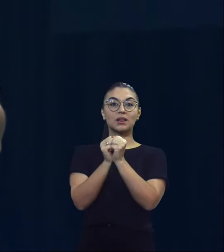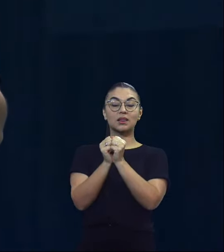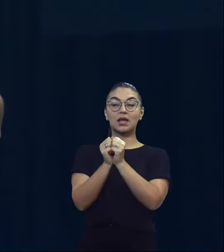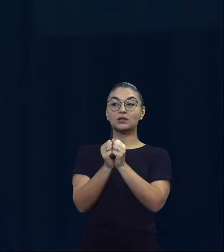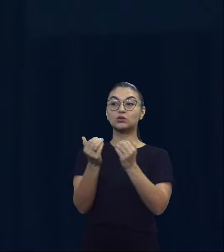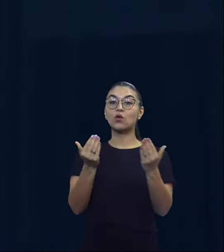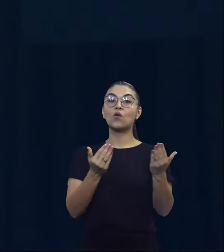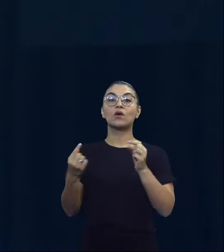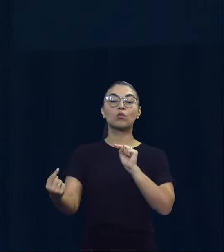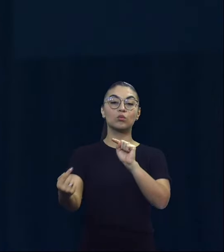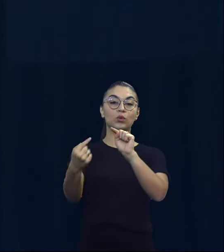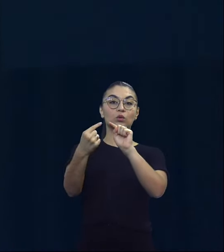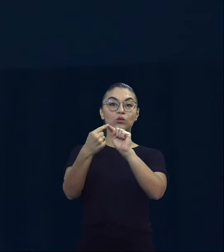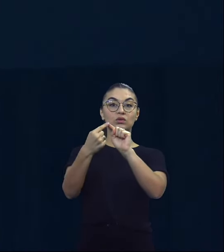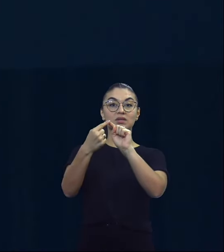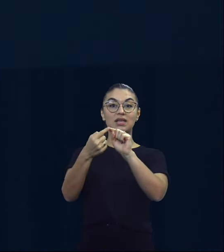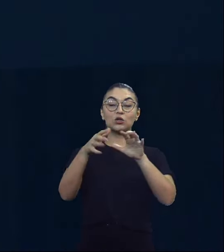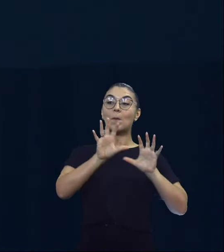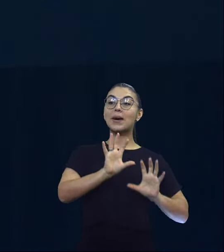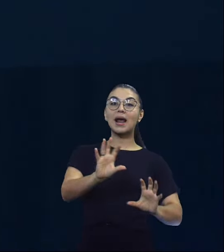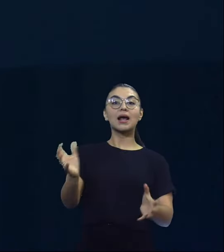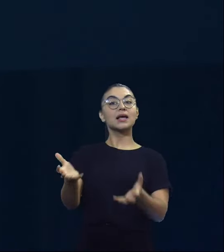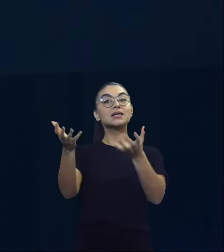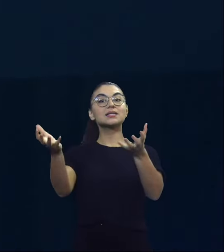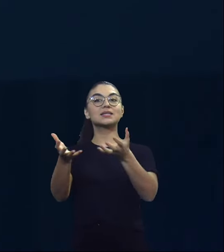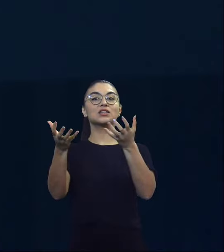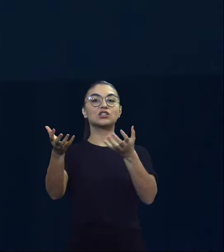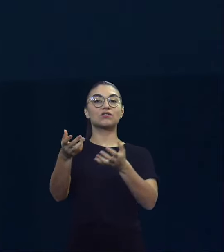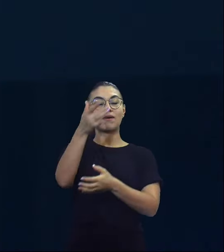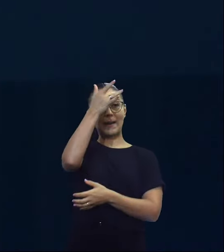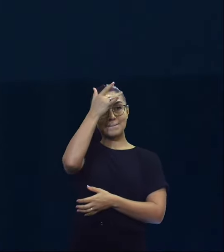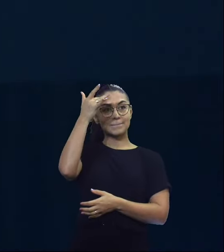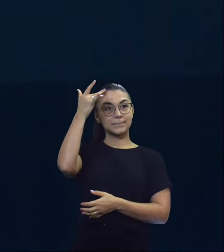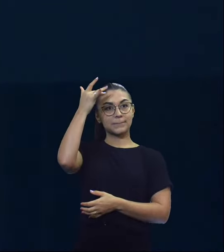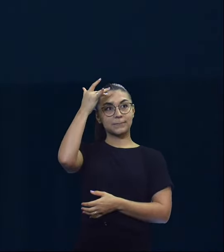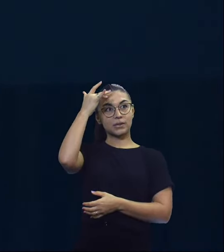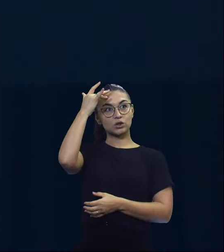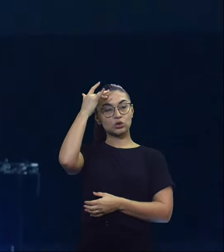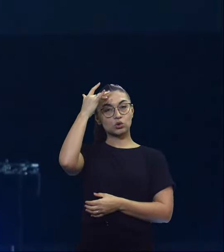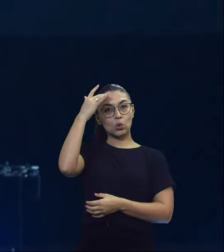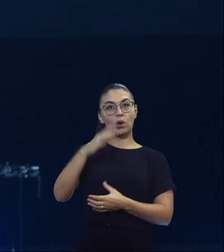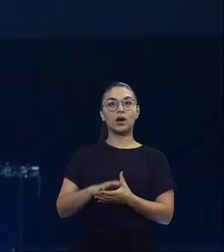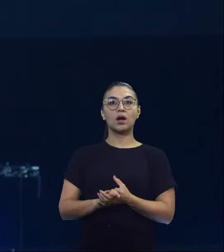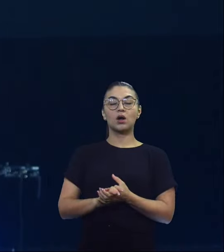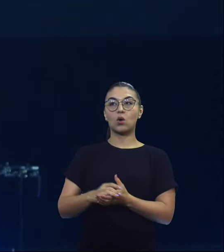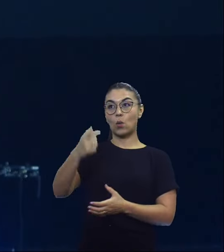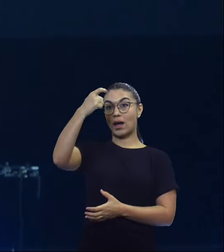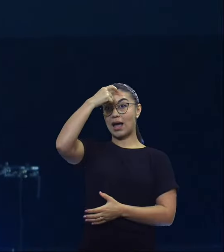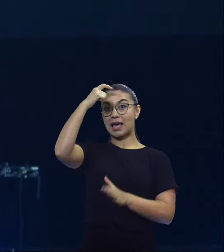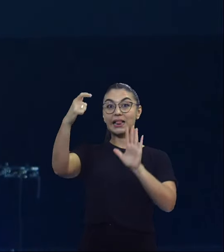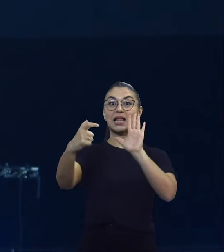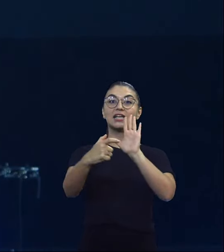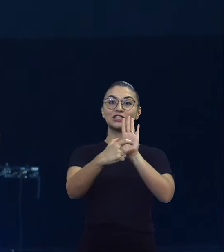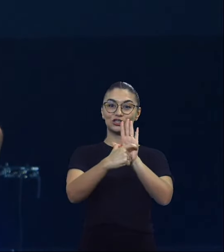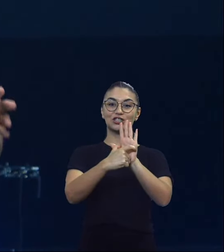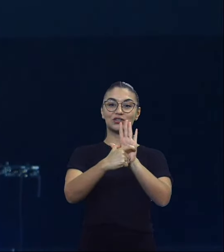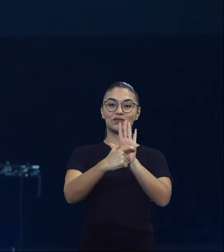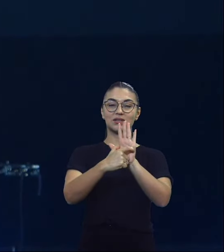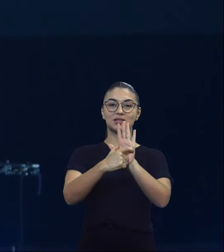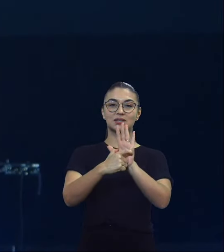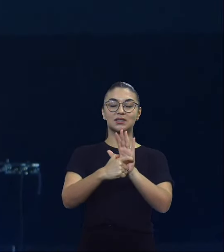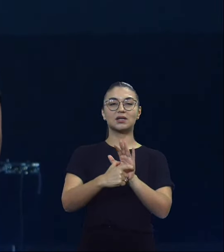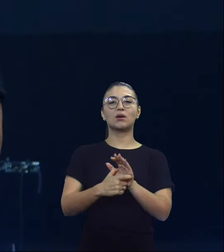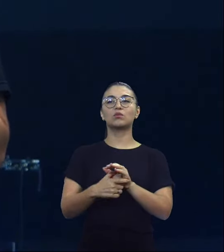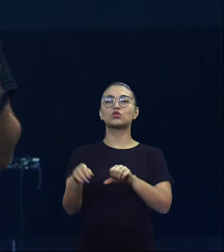poder incentivar e melhorar a gente ainda mais com inteligência artificial, e várias pessoas falando aí, os nossos pastores, os obreiros vão estar